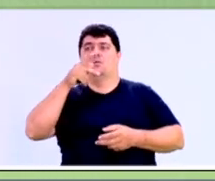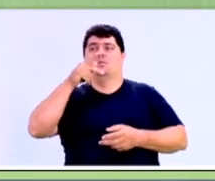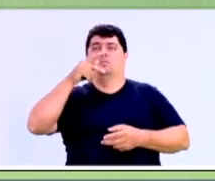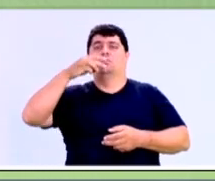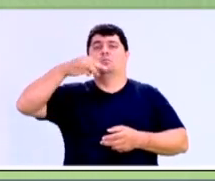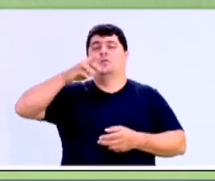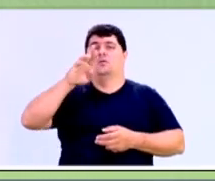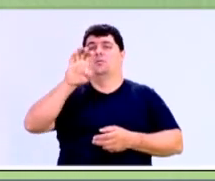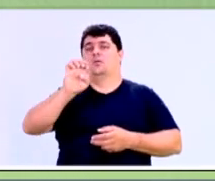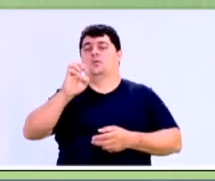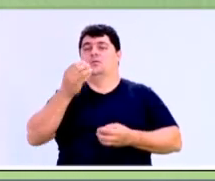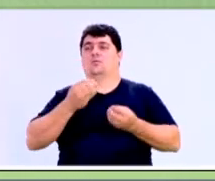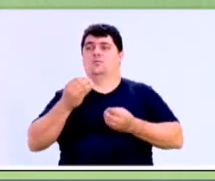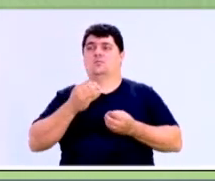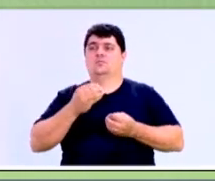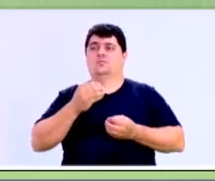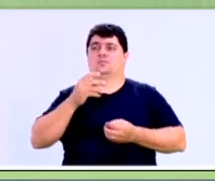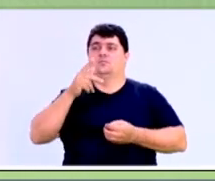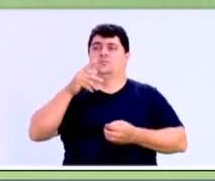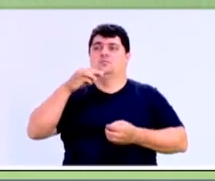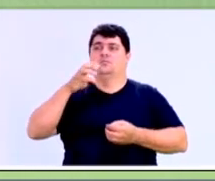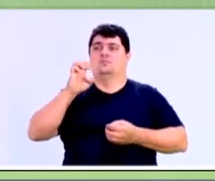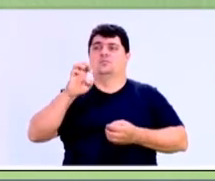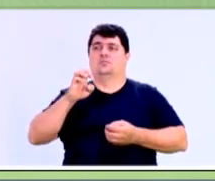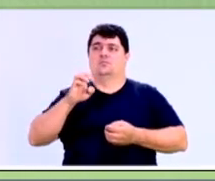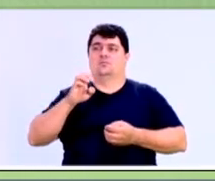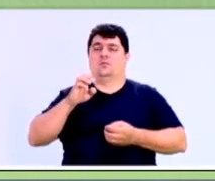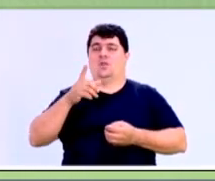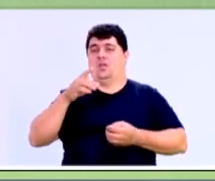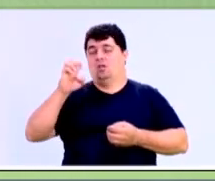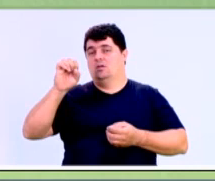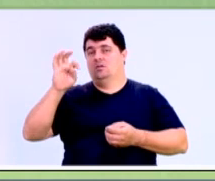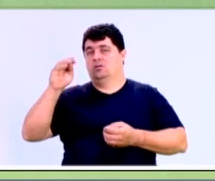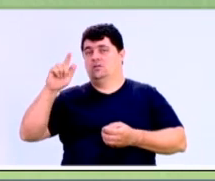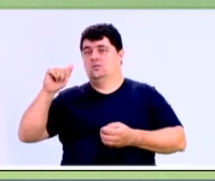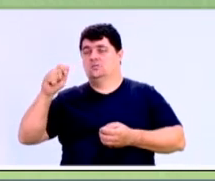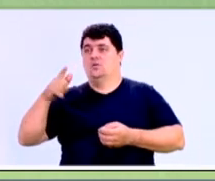estoque? Ok? Então, o prazo médio de renovação de estoque é o estoque